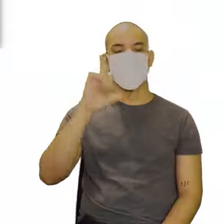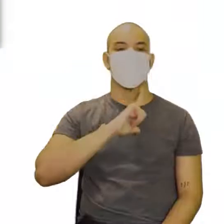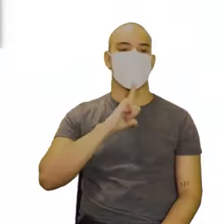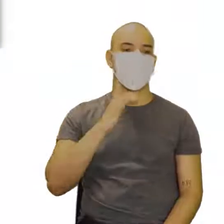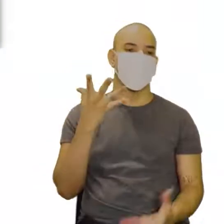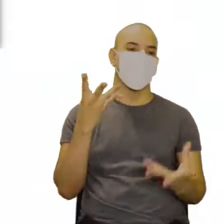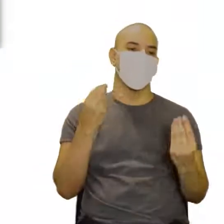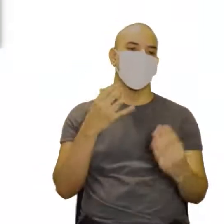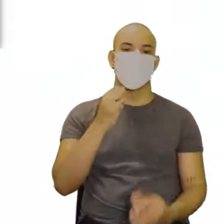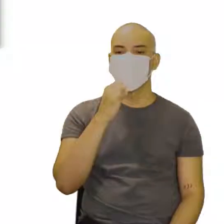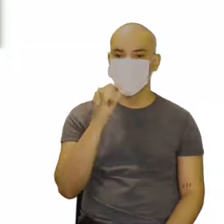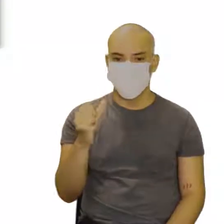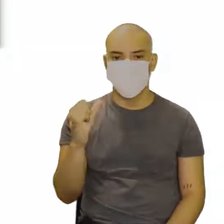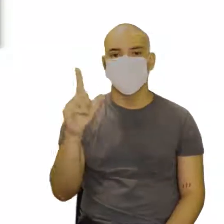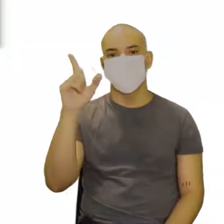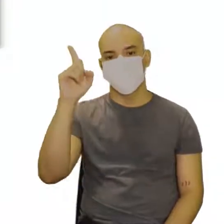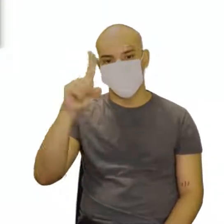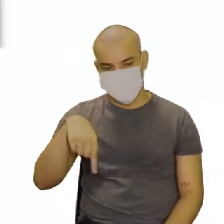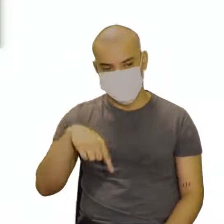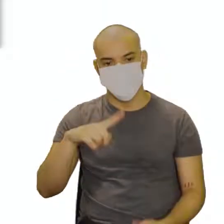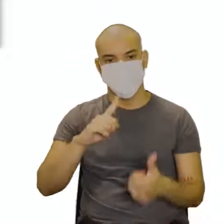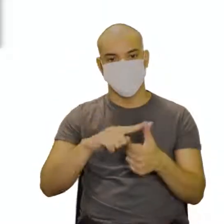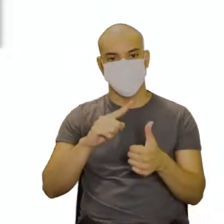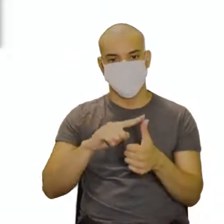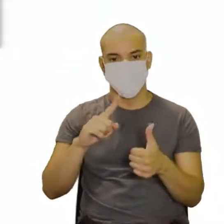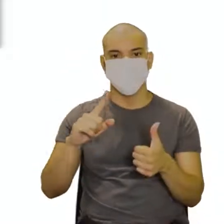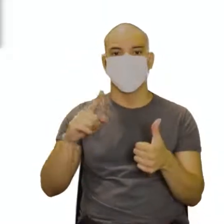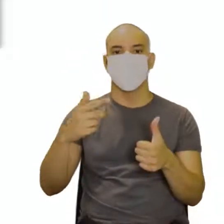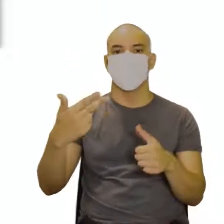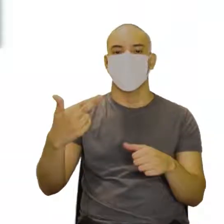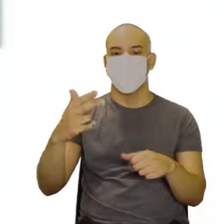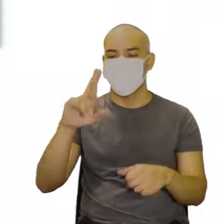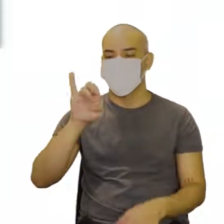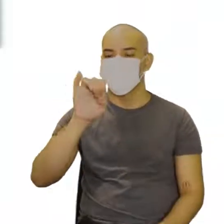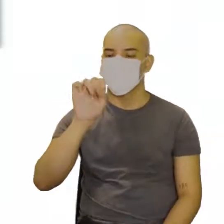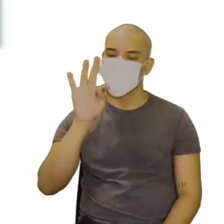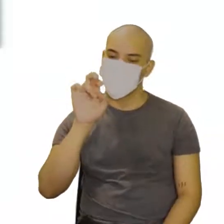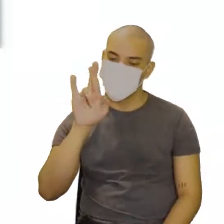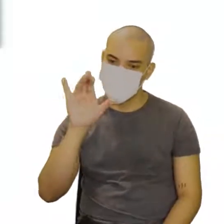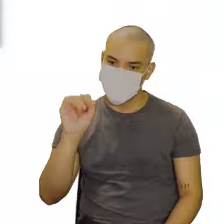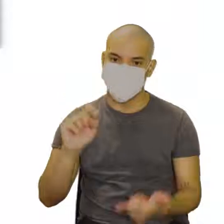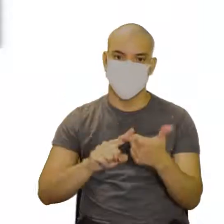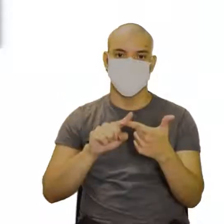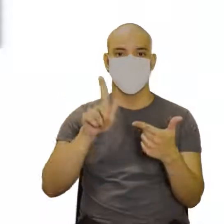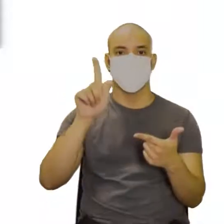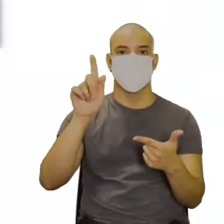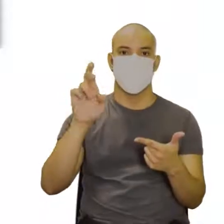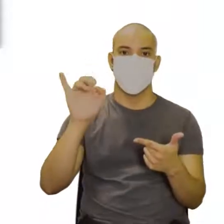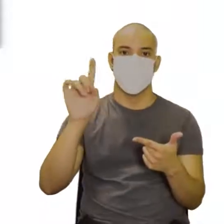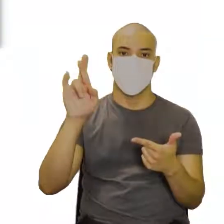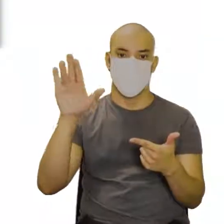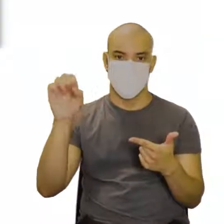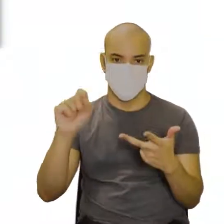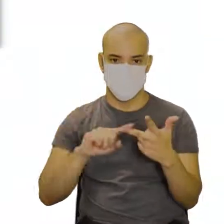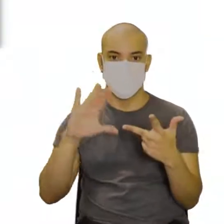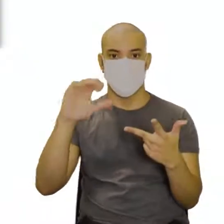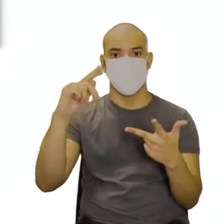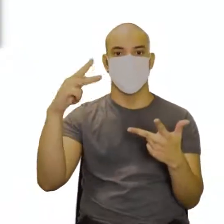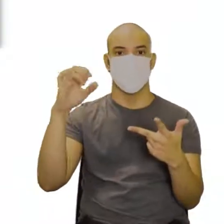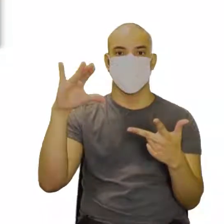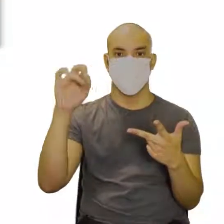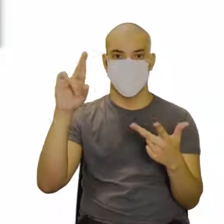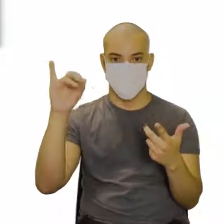tem resistores. A gente pode montar circuito com geradores, resistores, capacitores,